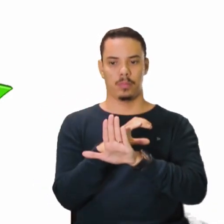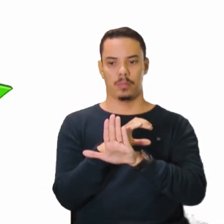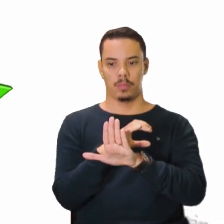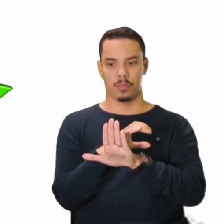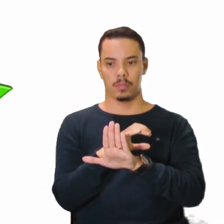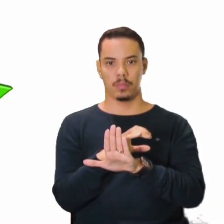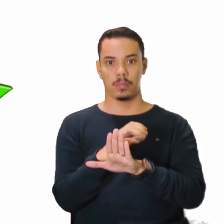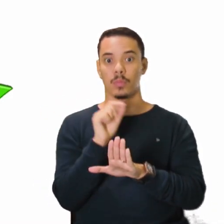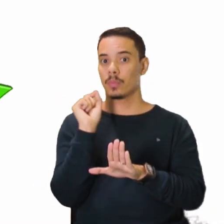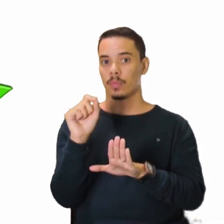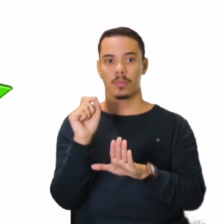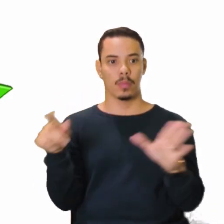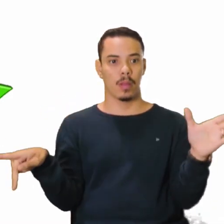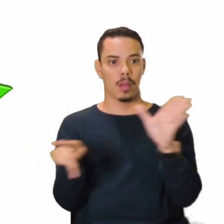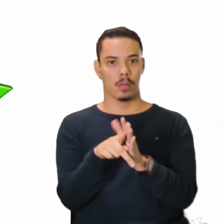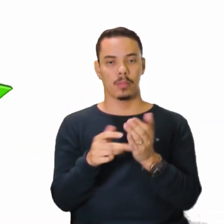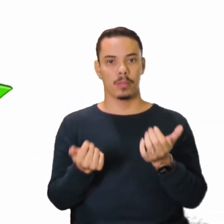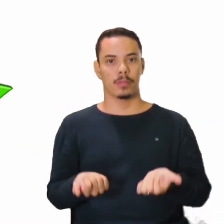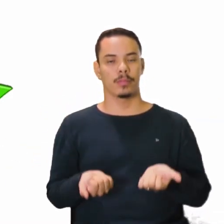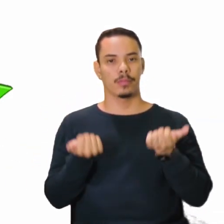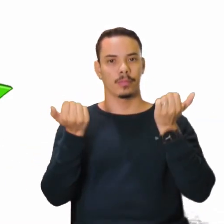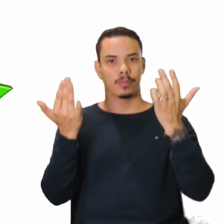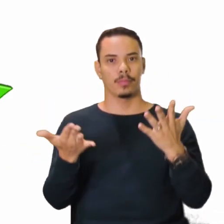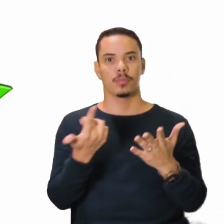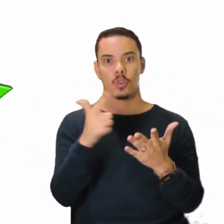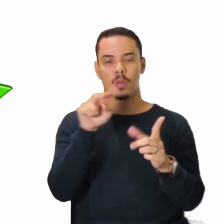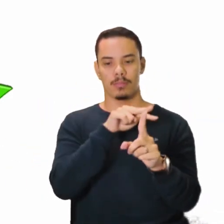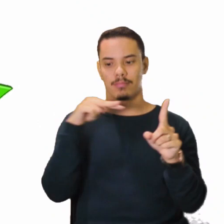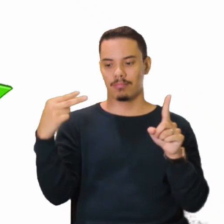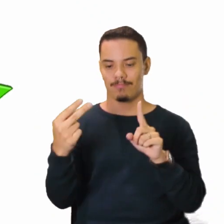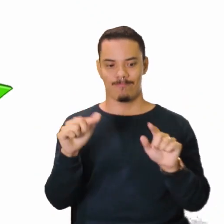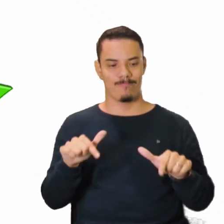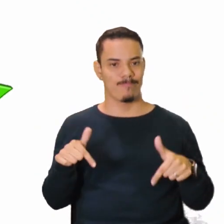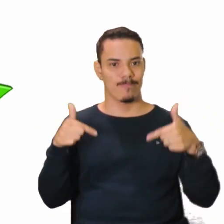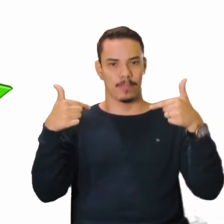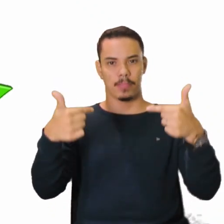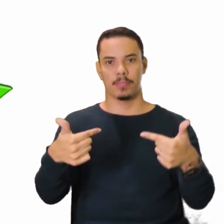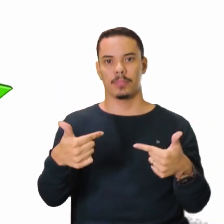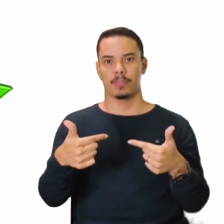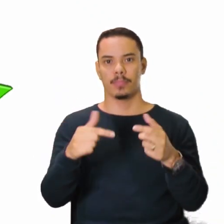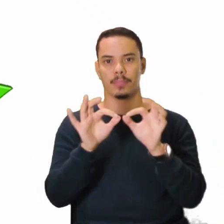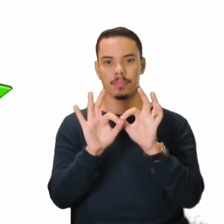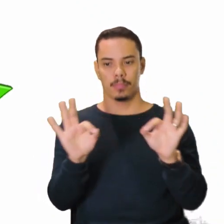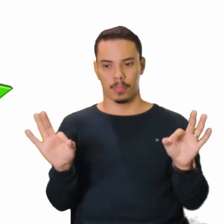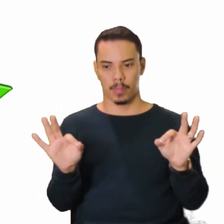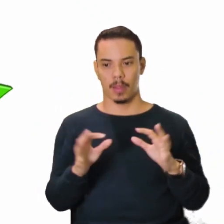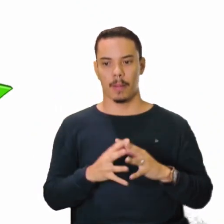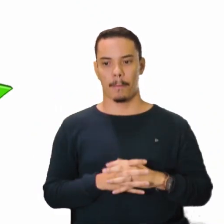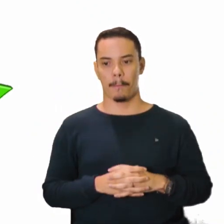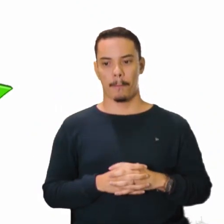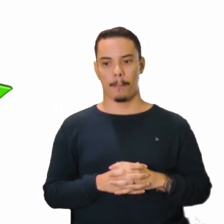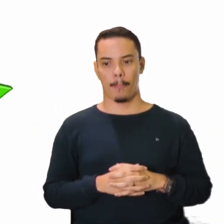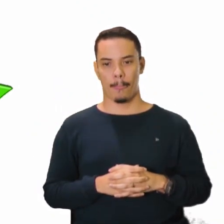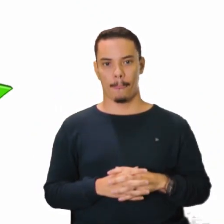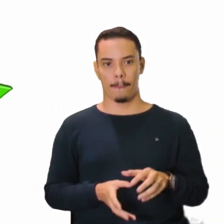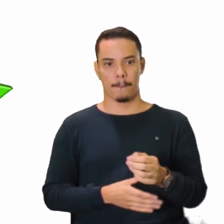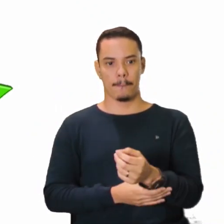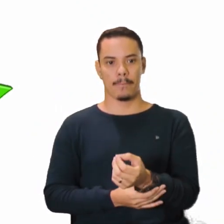é só para dar uma outra ênfase nessa oração. Quando